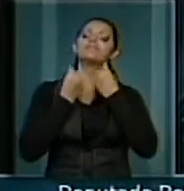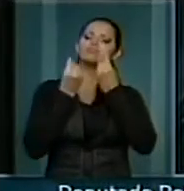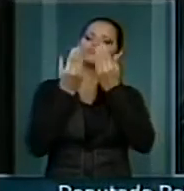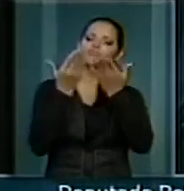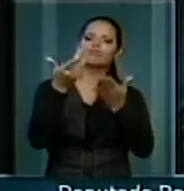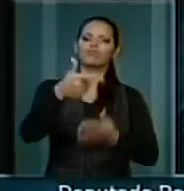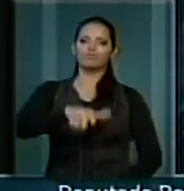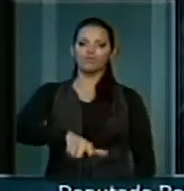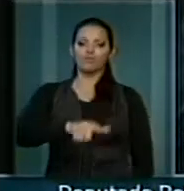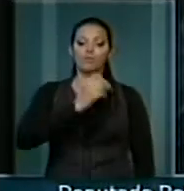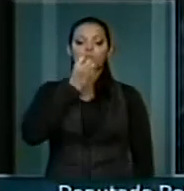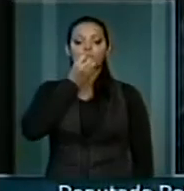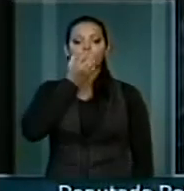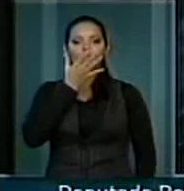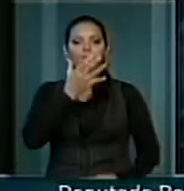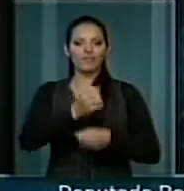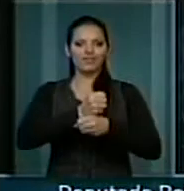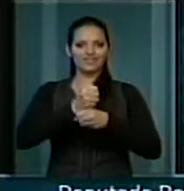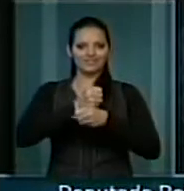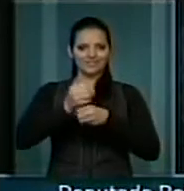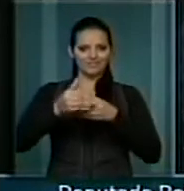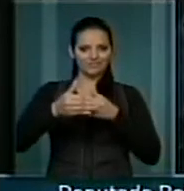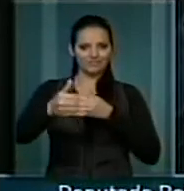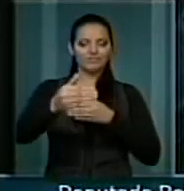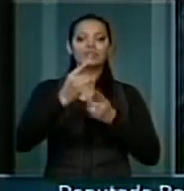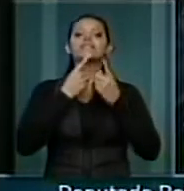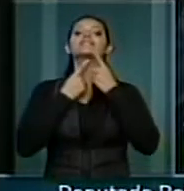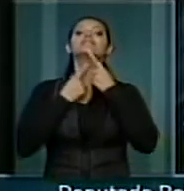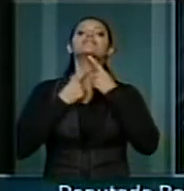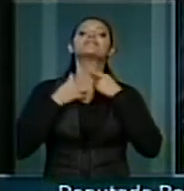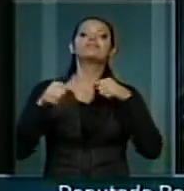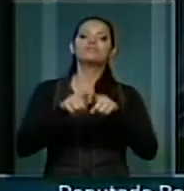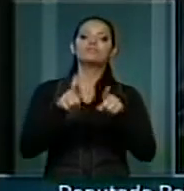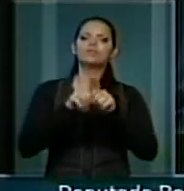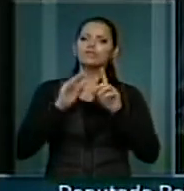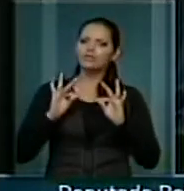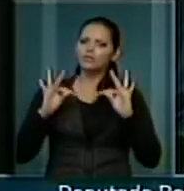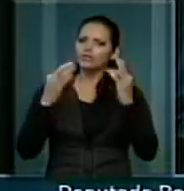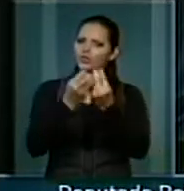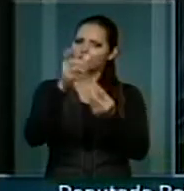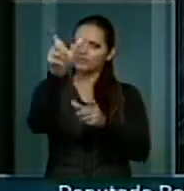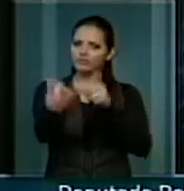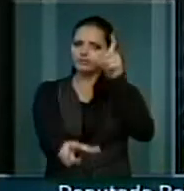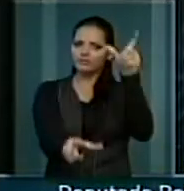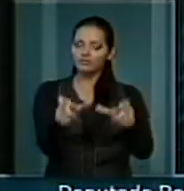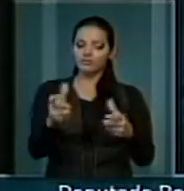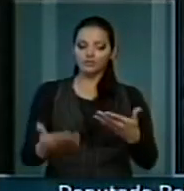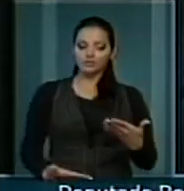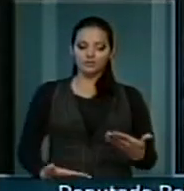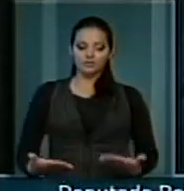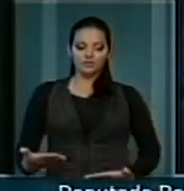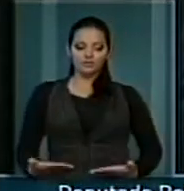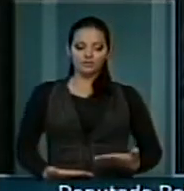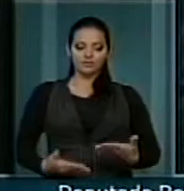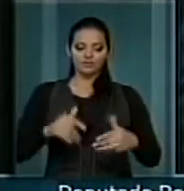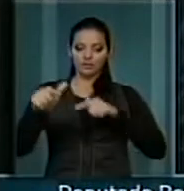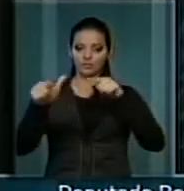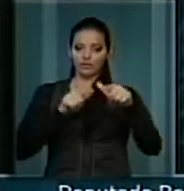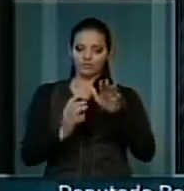vez um bom ano. É o que desejo também a todos os demais servidores dessa